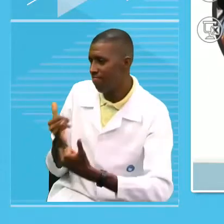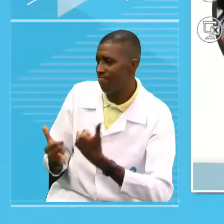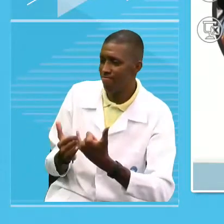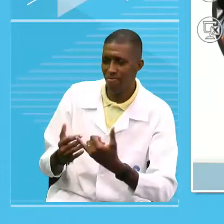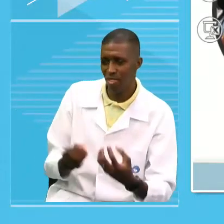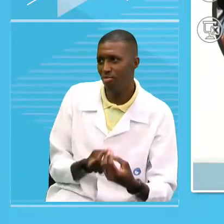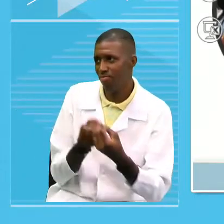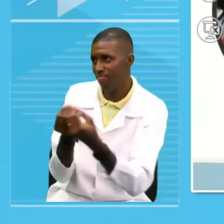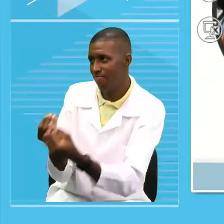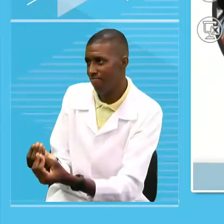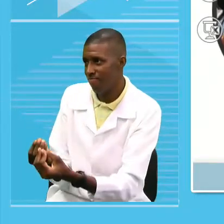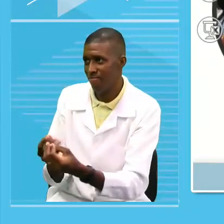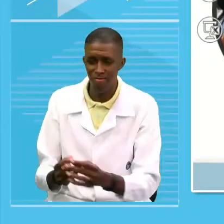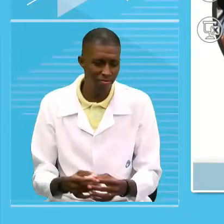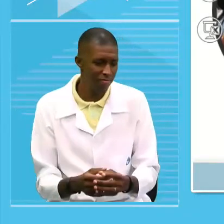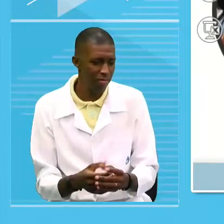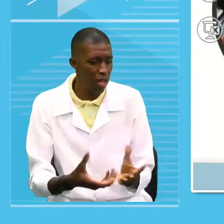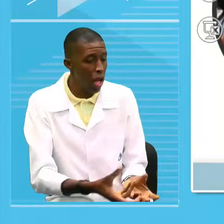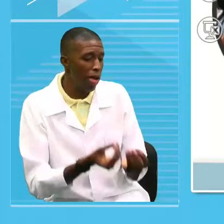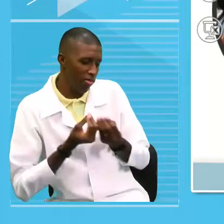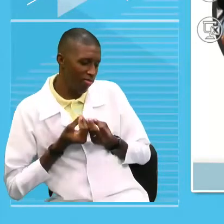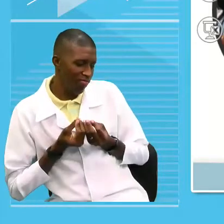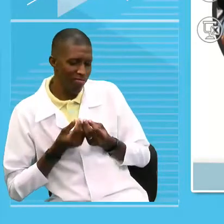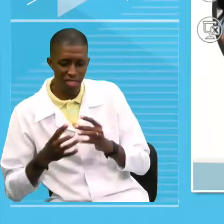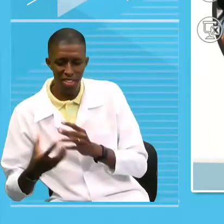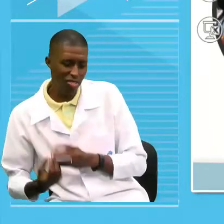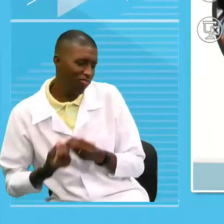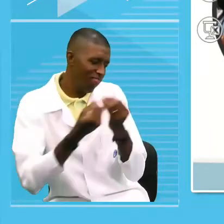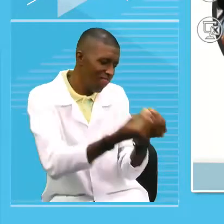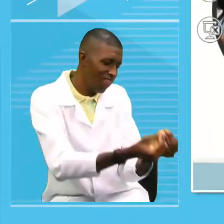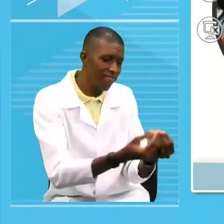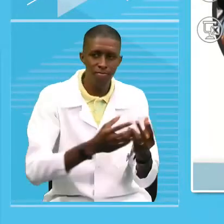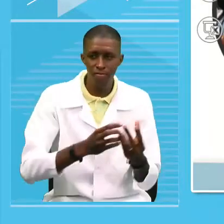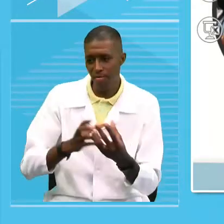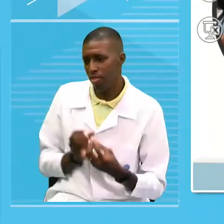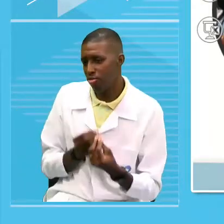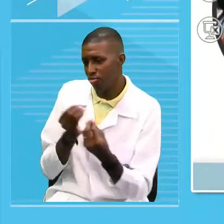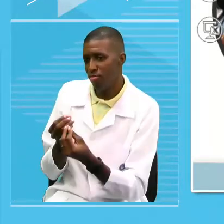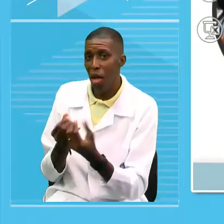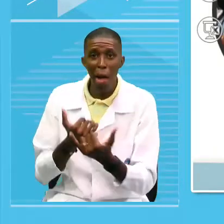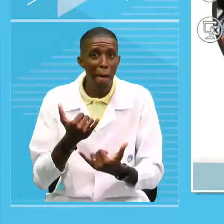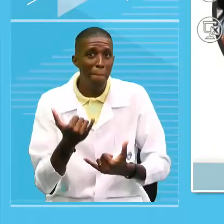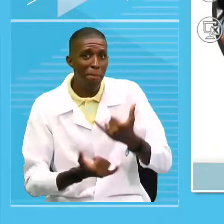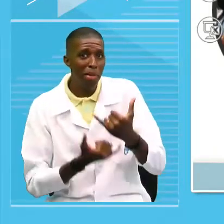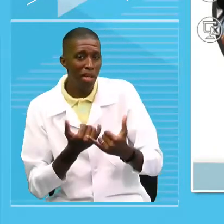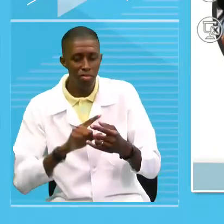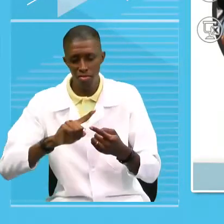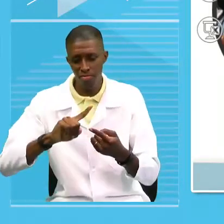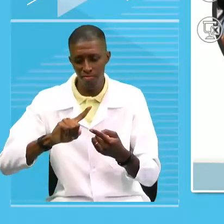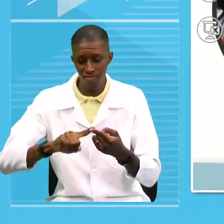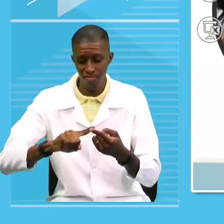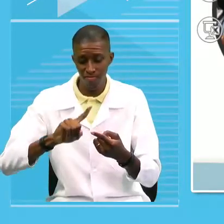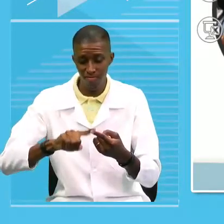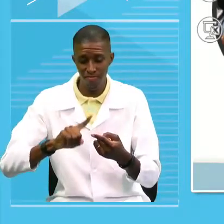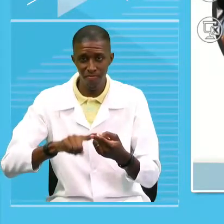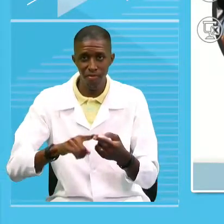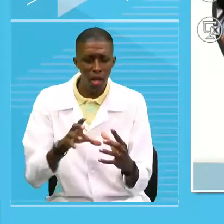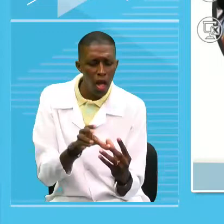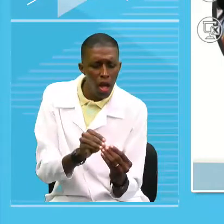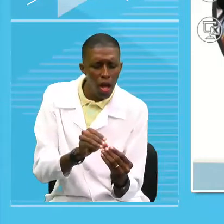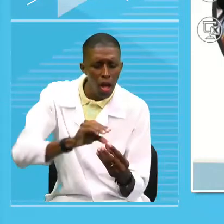massinha de modelar na escola né gente a massinha de modelar também quando a gente está lá na escola eu não recebo